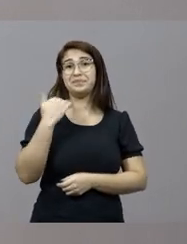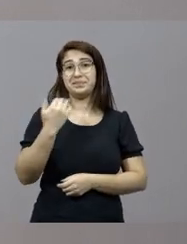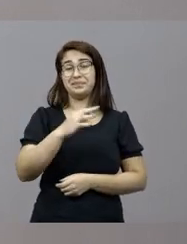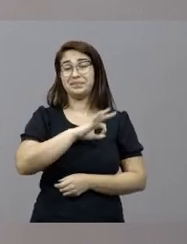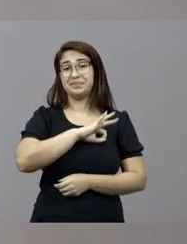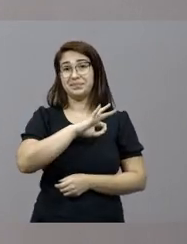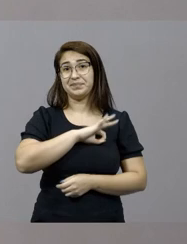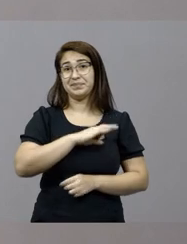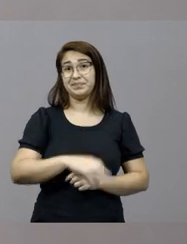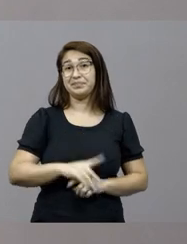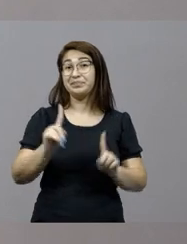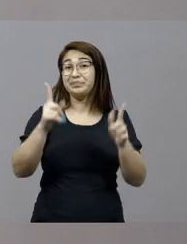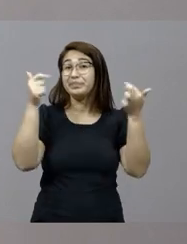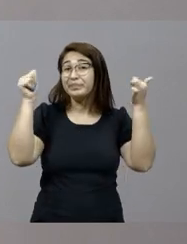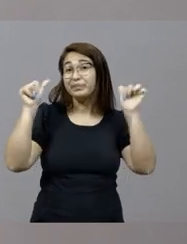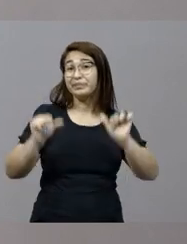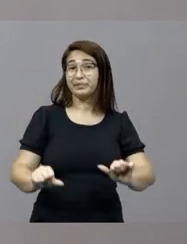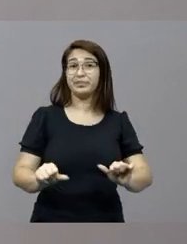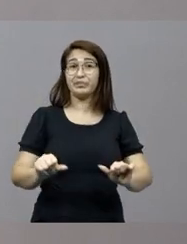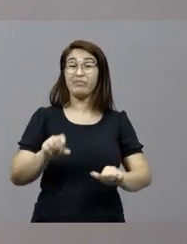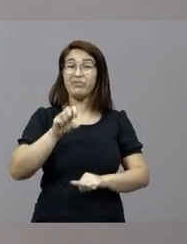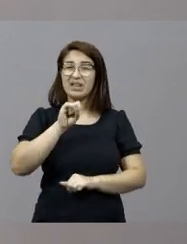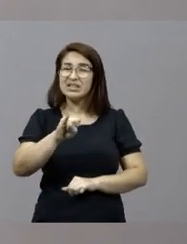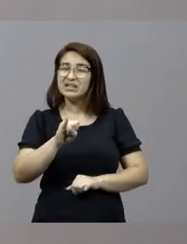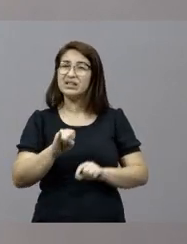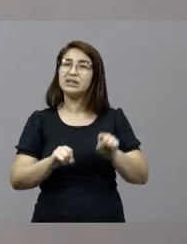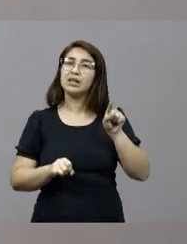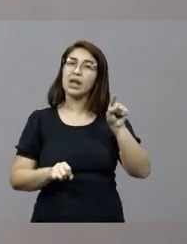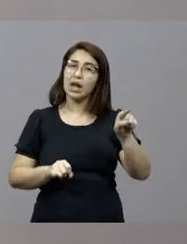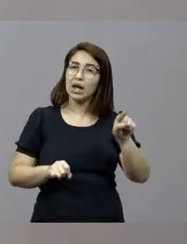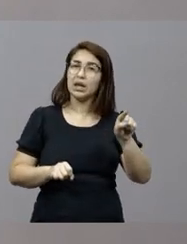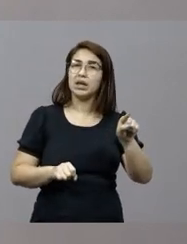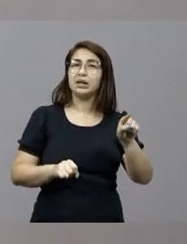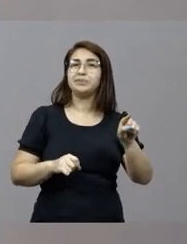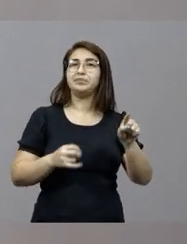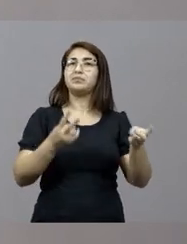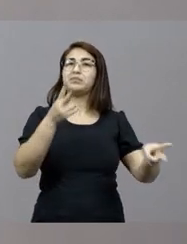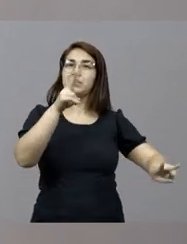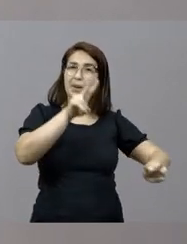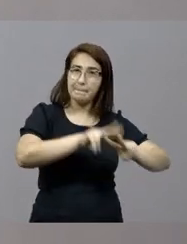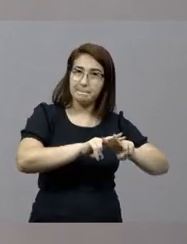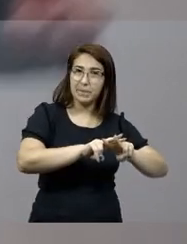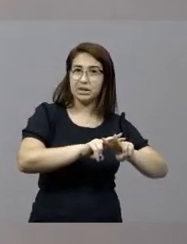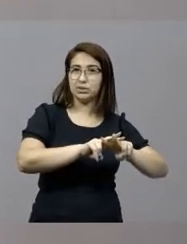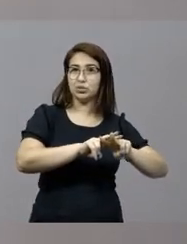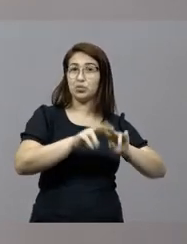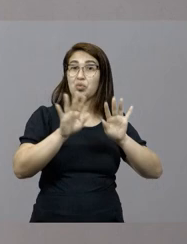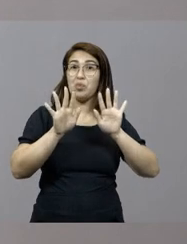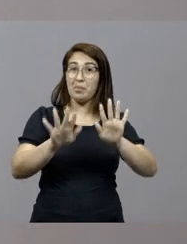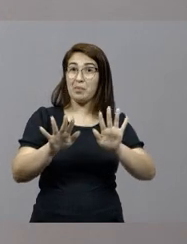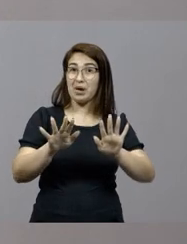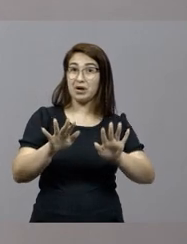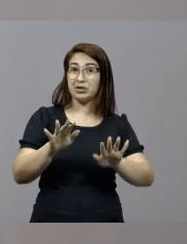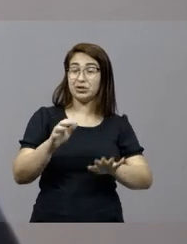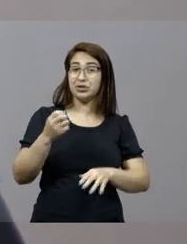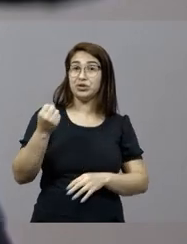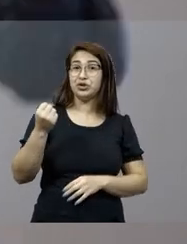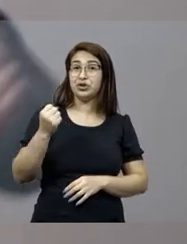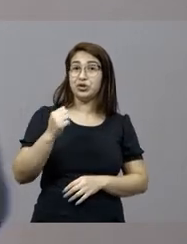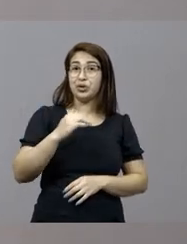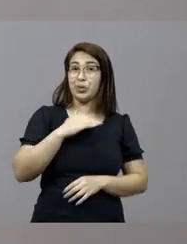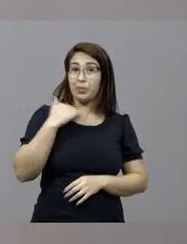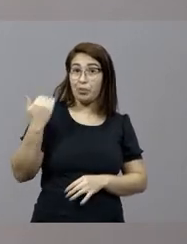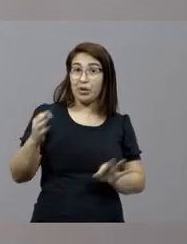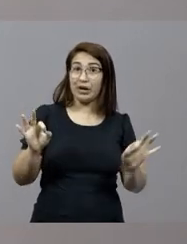E o pior, porque se ele tivesse sido preso ao invés de morto, lá na penitenciária